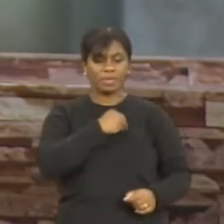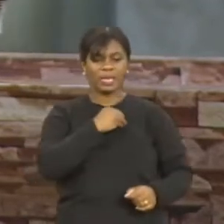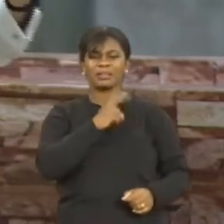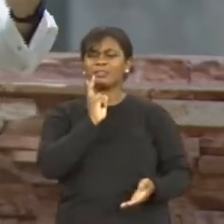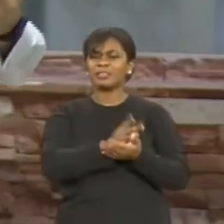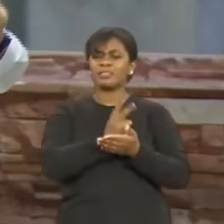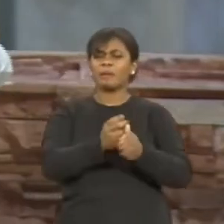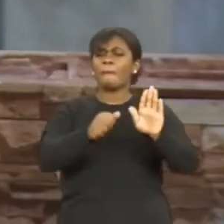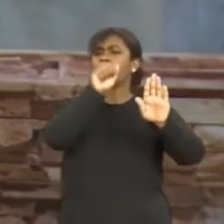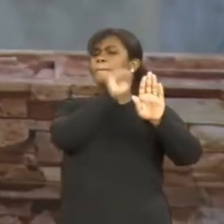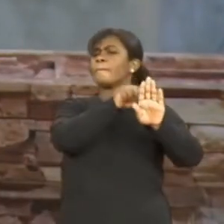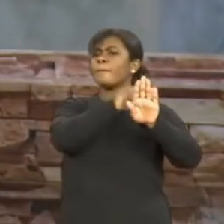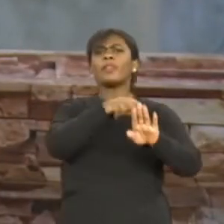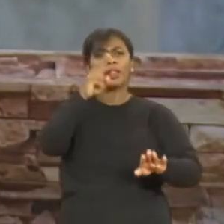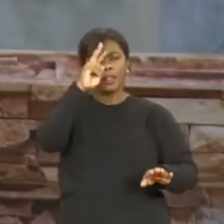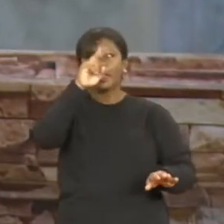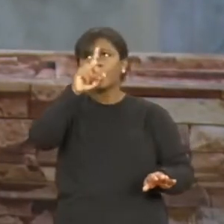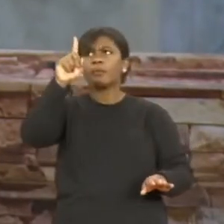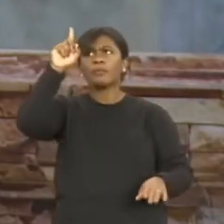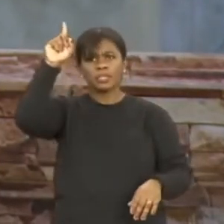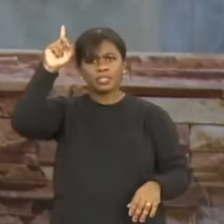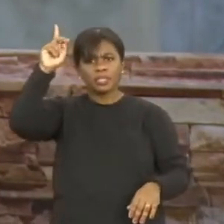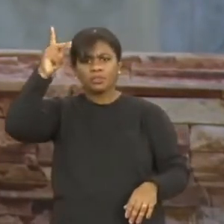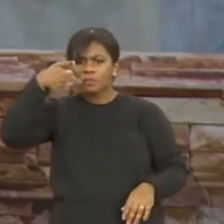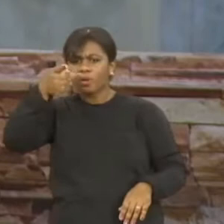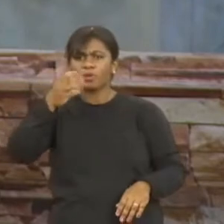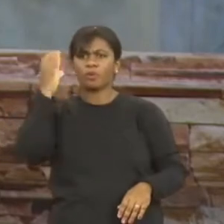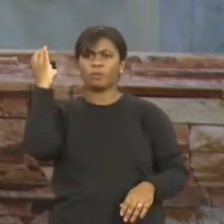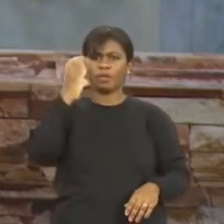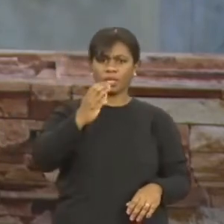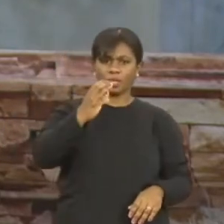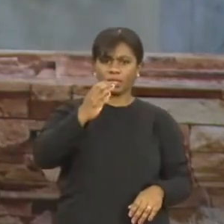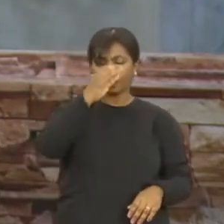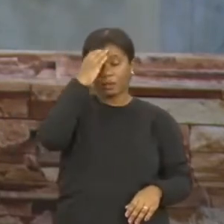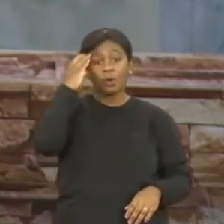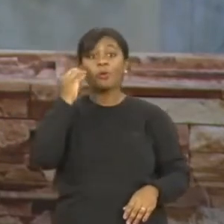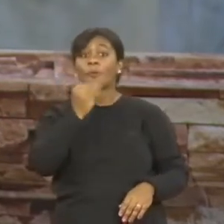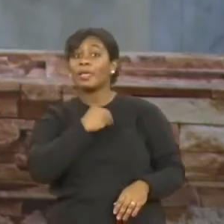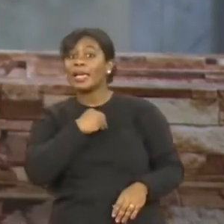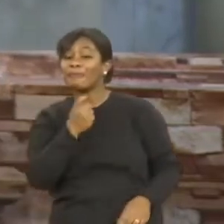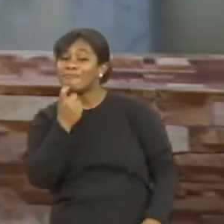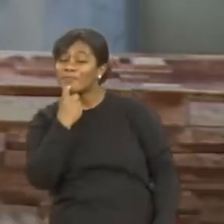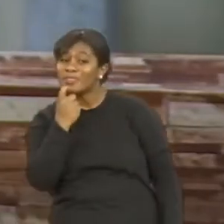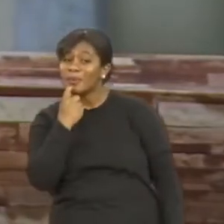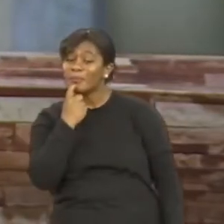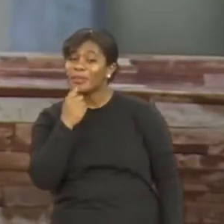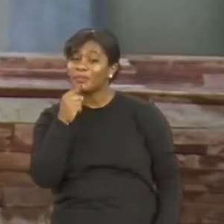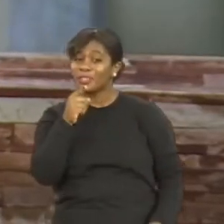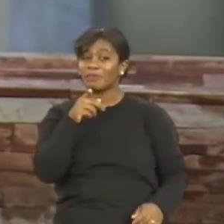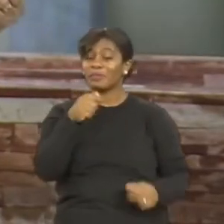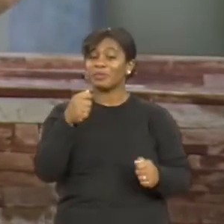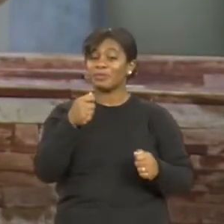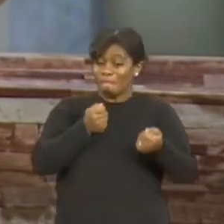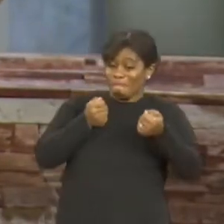Lembra que Deus falou para Caim? O pecado jaz a porta, cabe você dominá-lo. Ele abriu